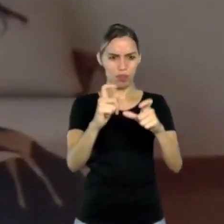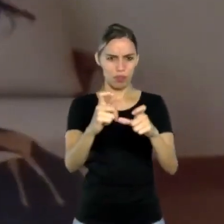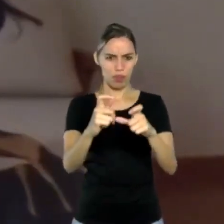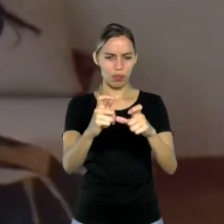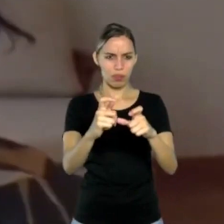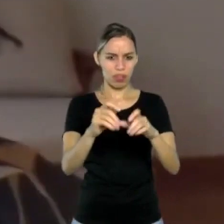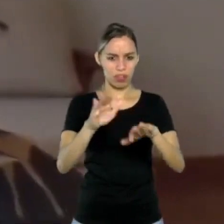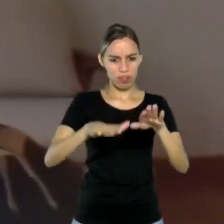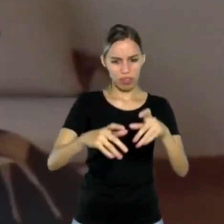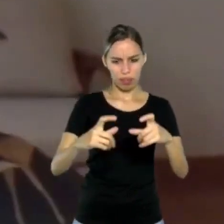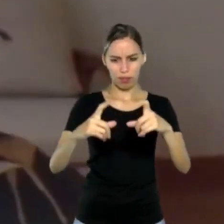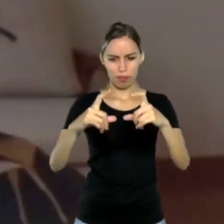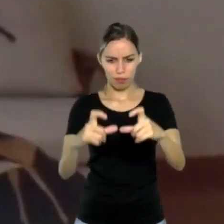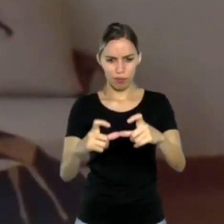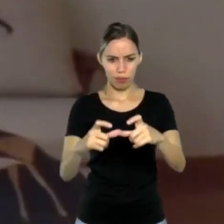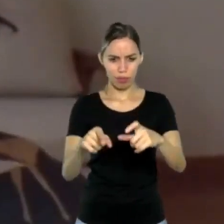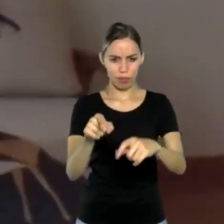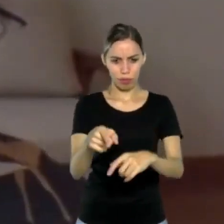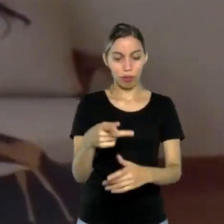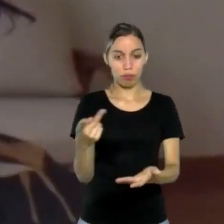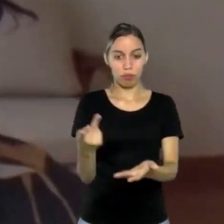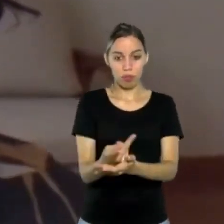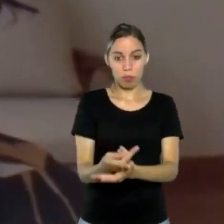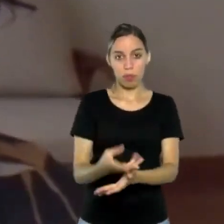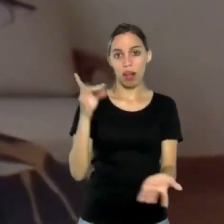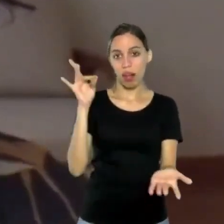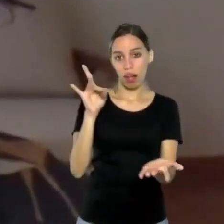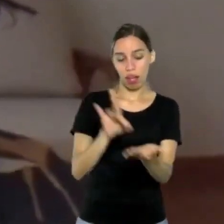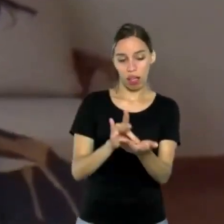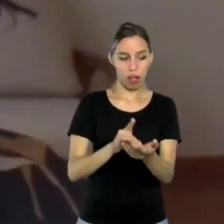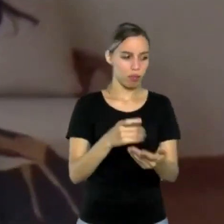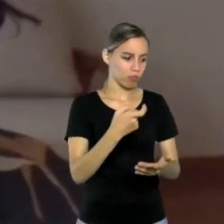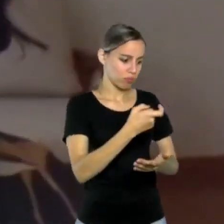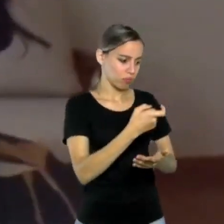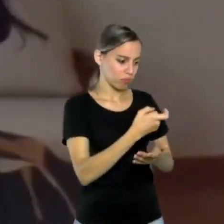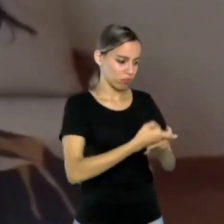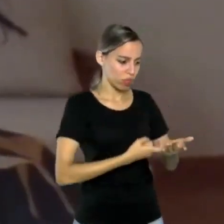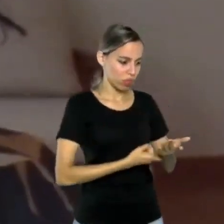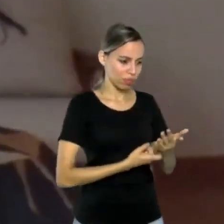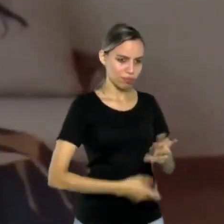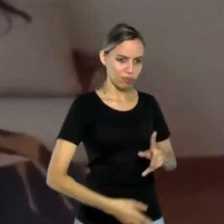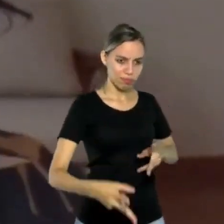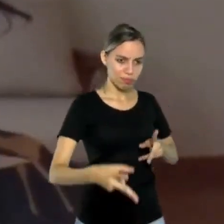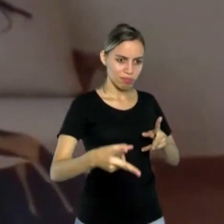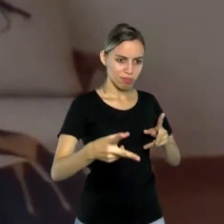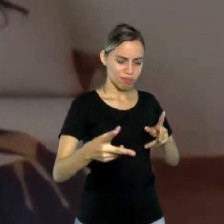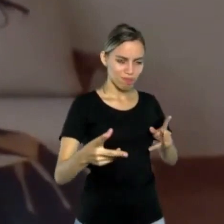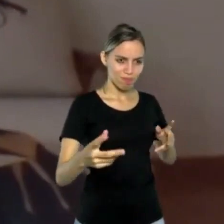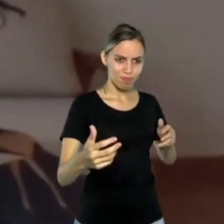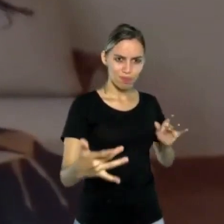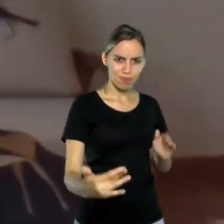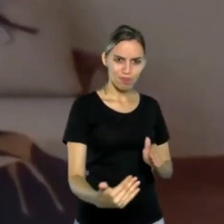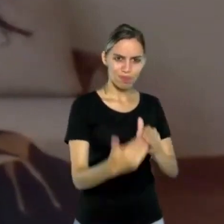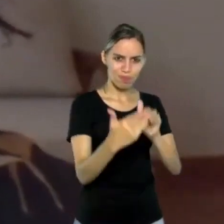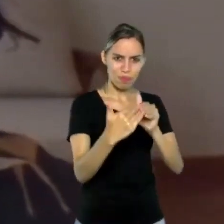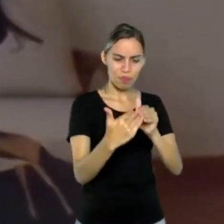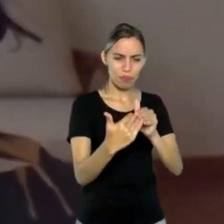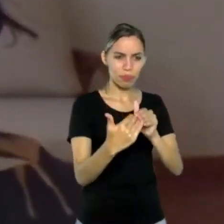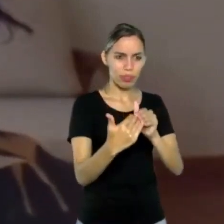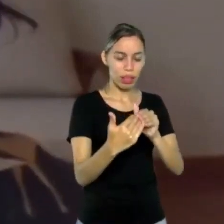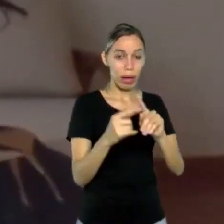meio literal do que está acontecendo ali, né? E acho que a Laís conseguiu entender que a coisa era um pouco